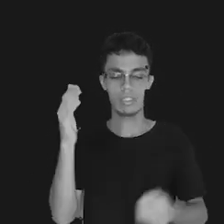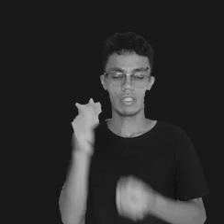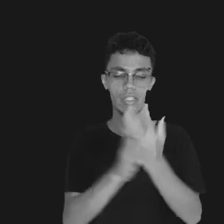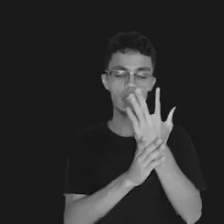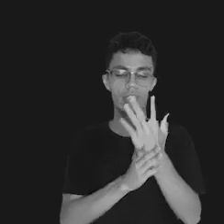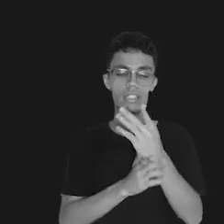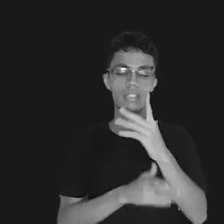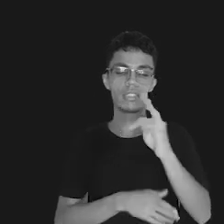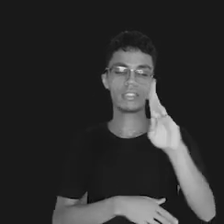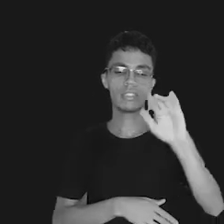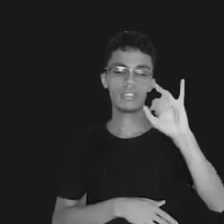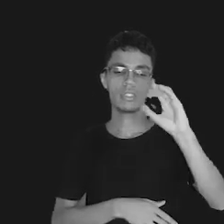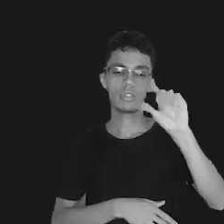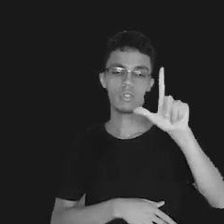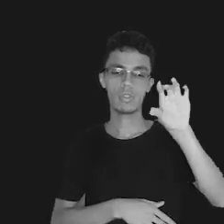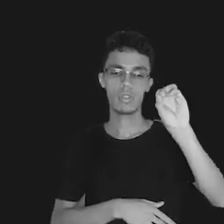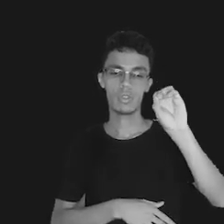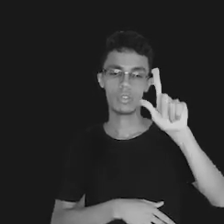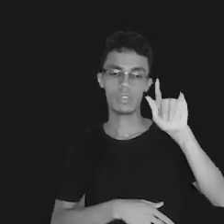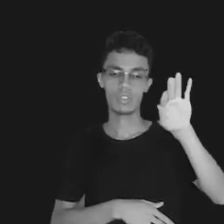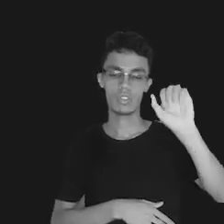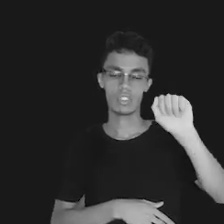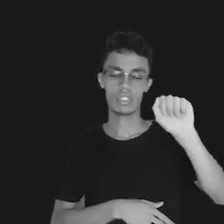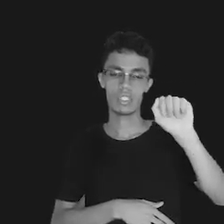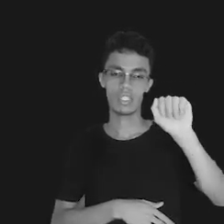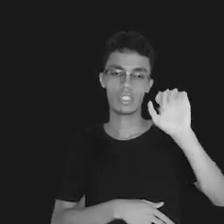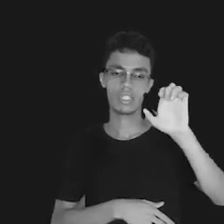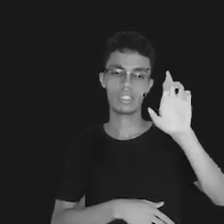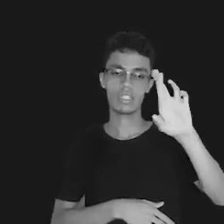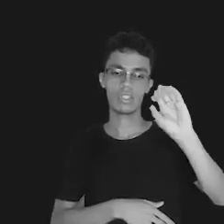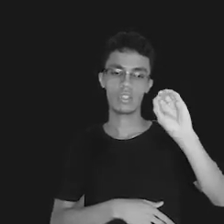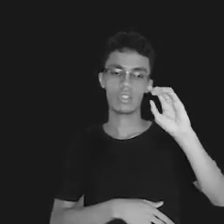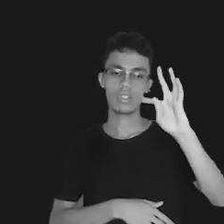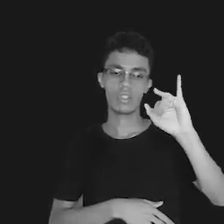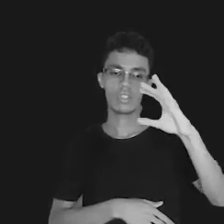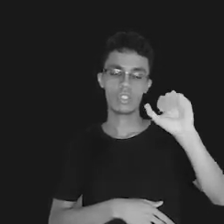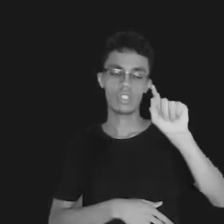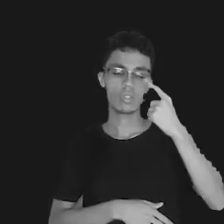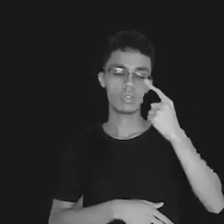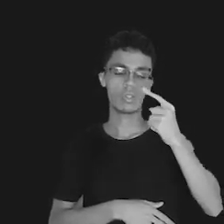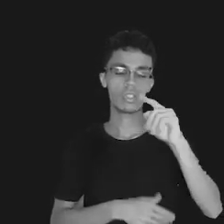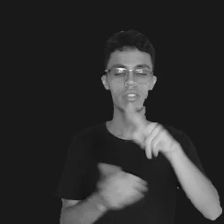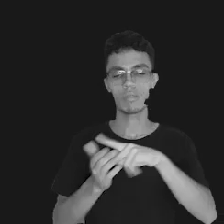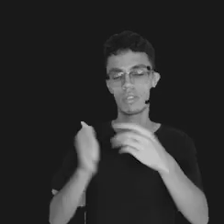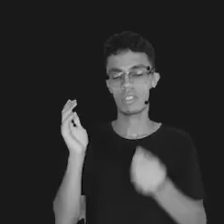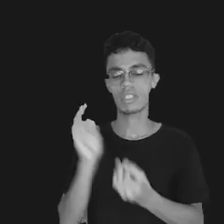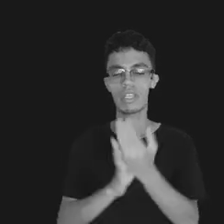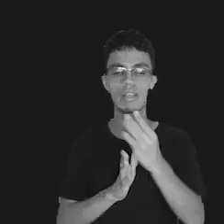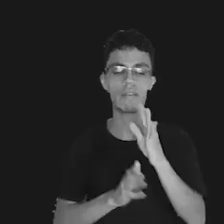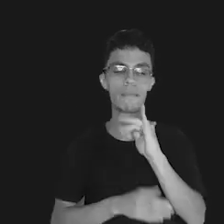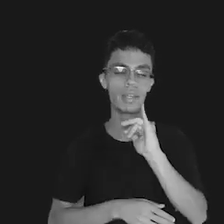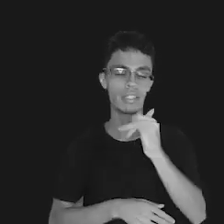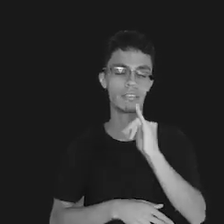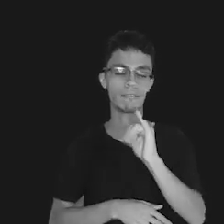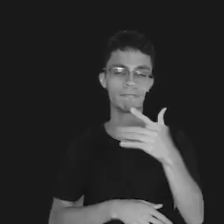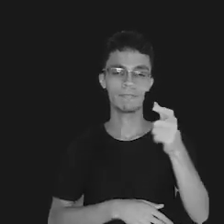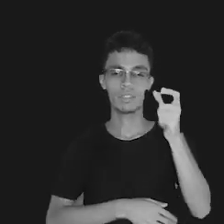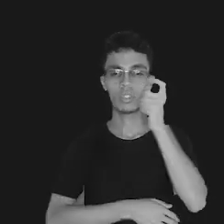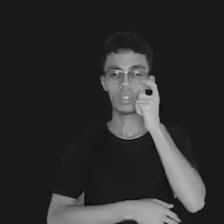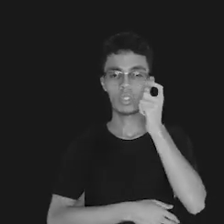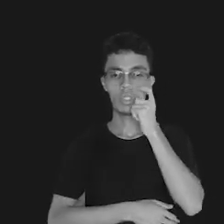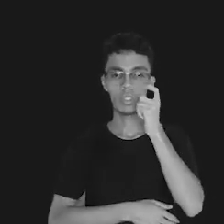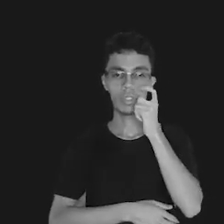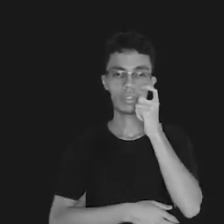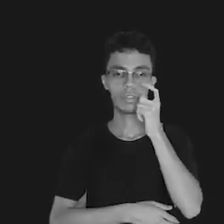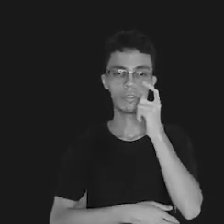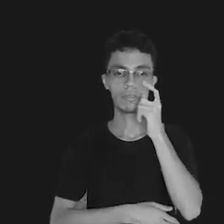a trilogia erótica e algumas outras prosas. Está sendo interessantíssimo,